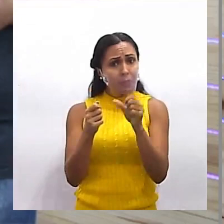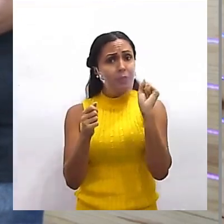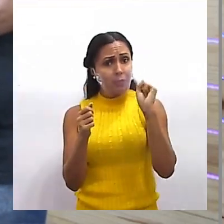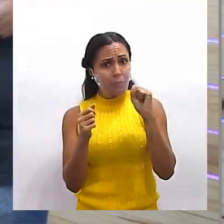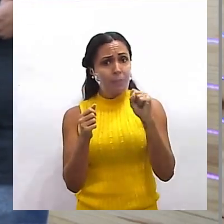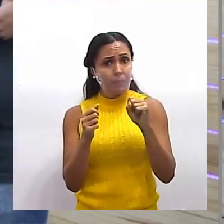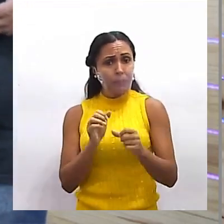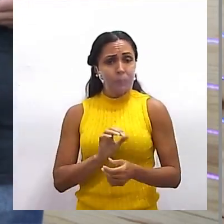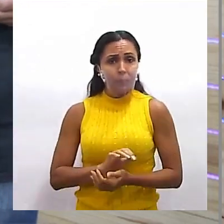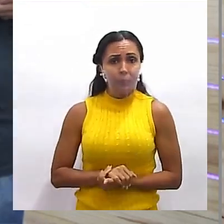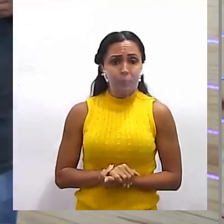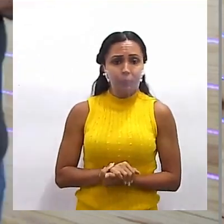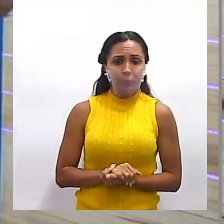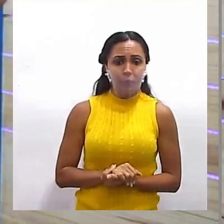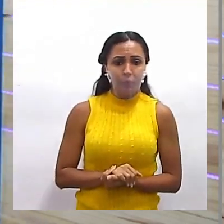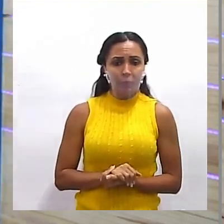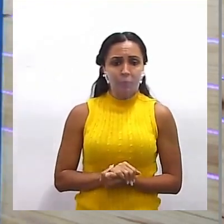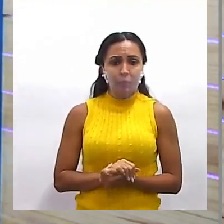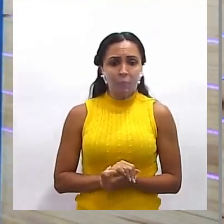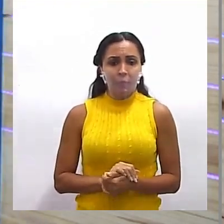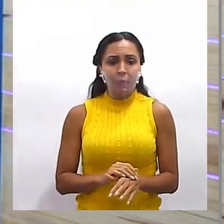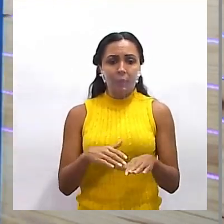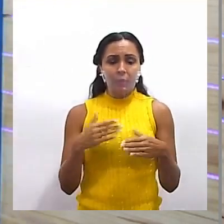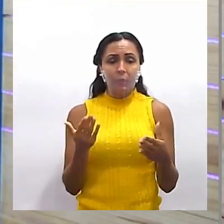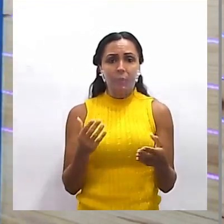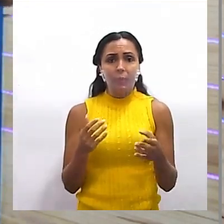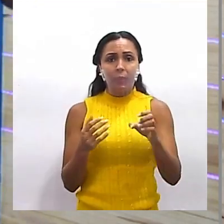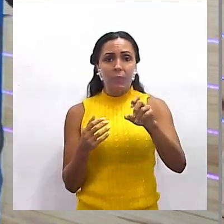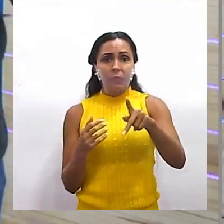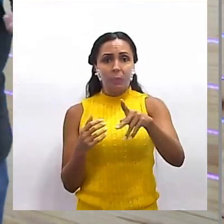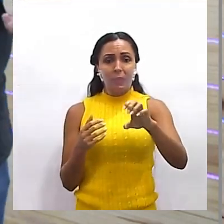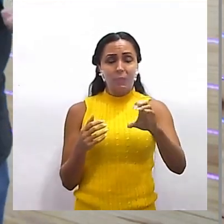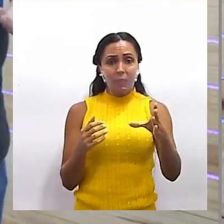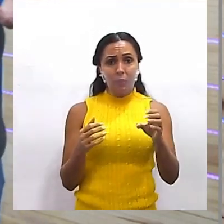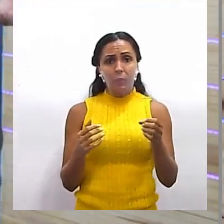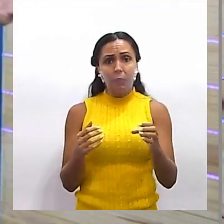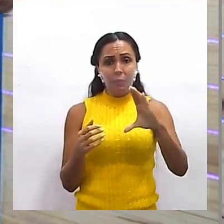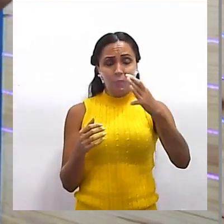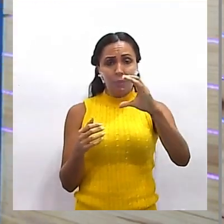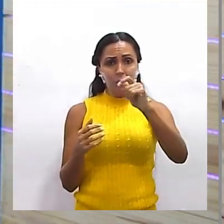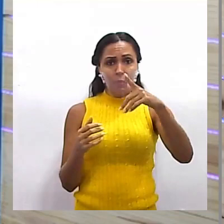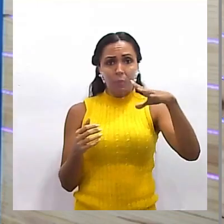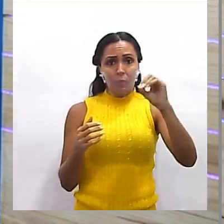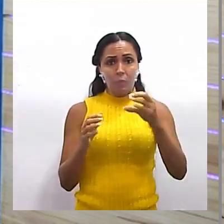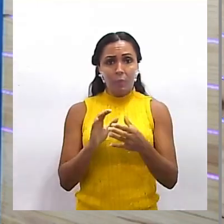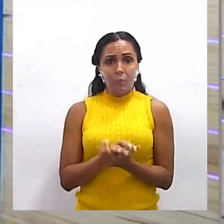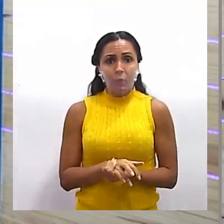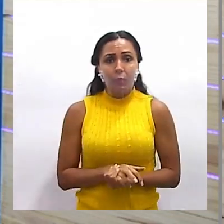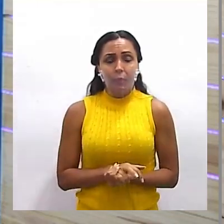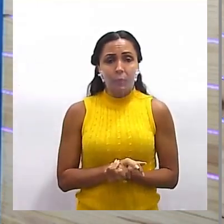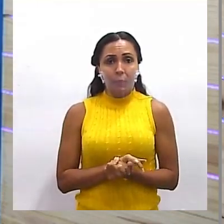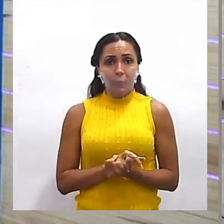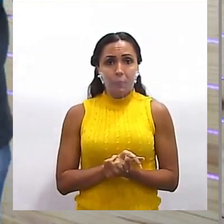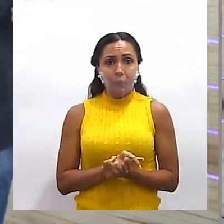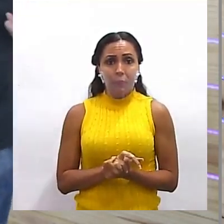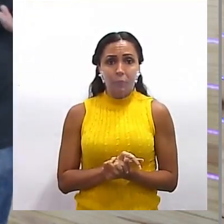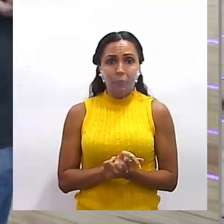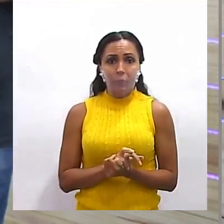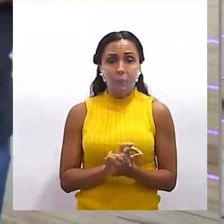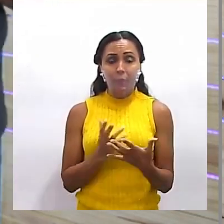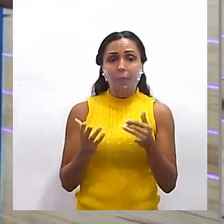CD. Descarga e inspeção, podendo ser manual ou mecanizada. Ou